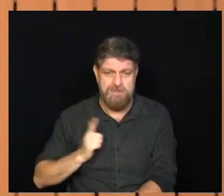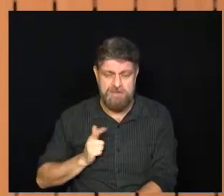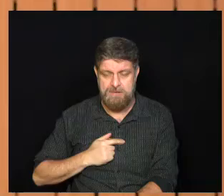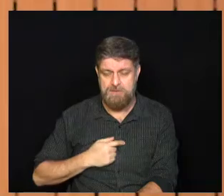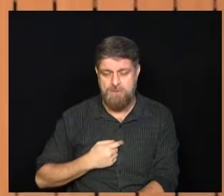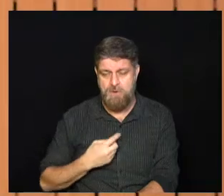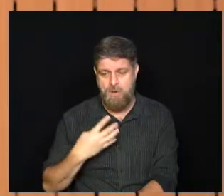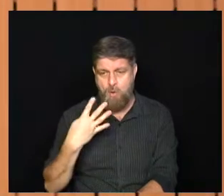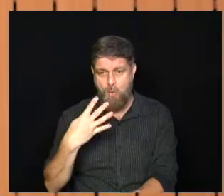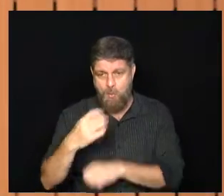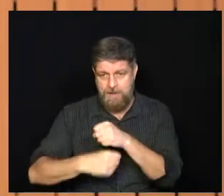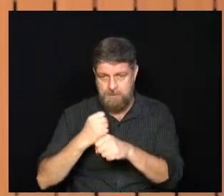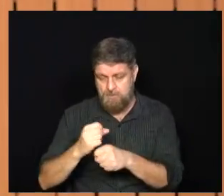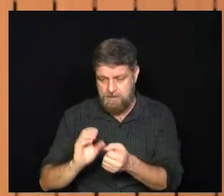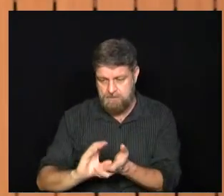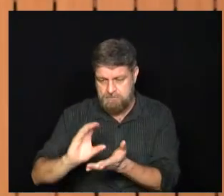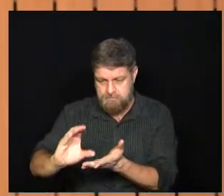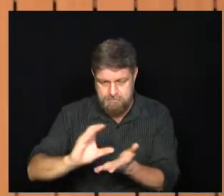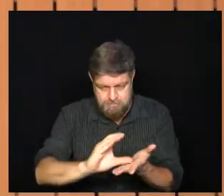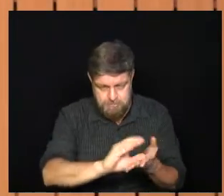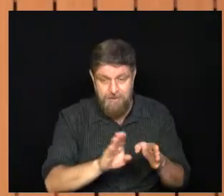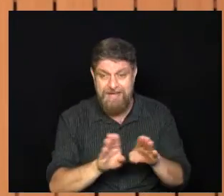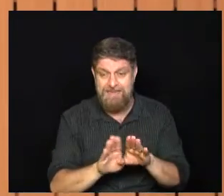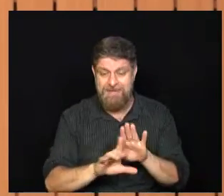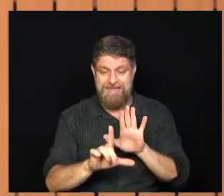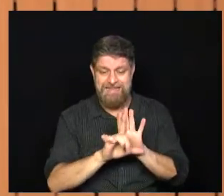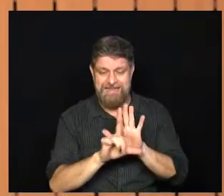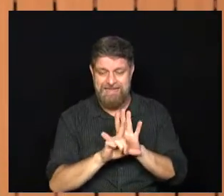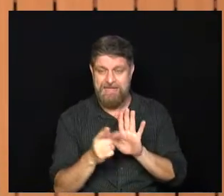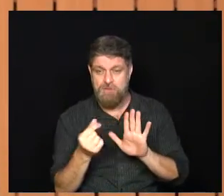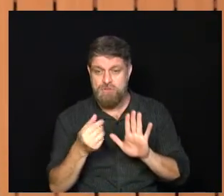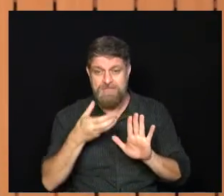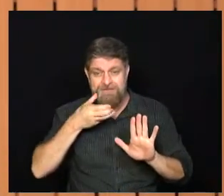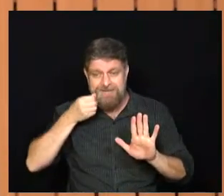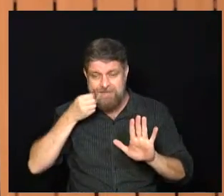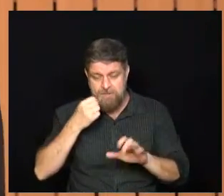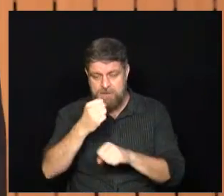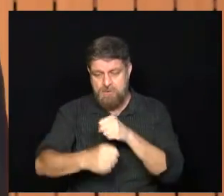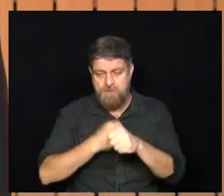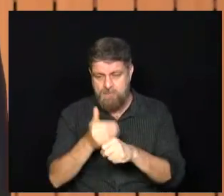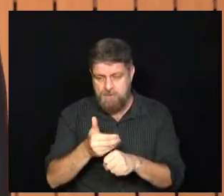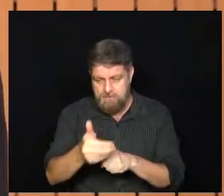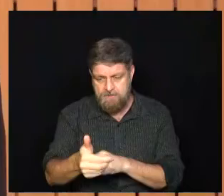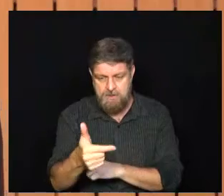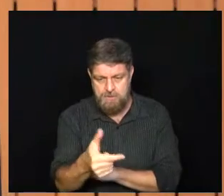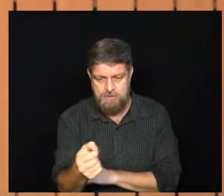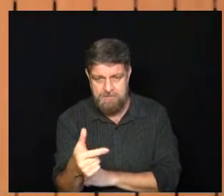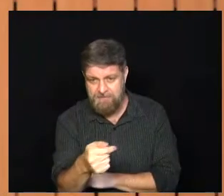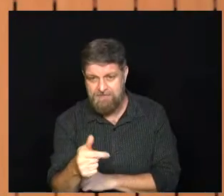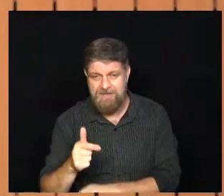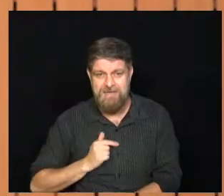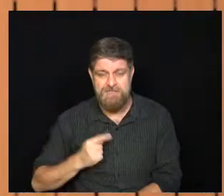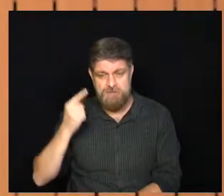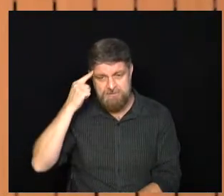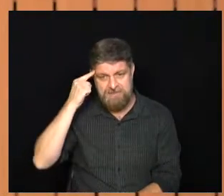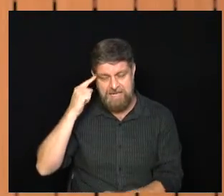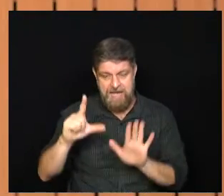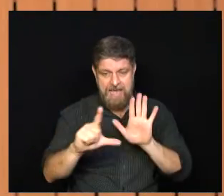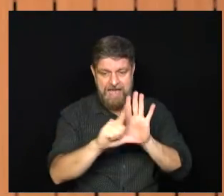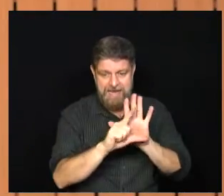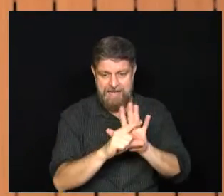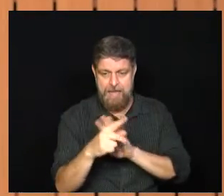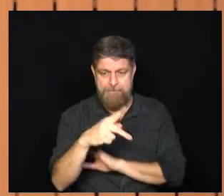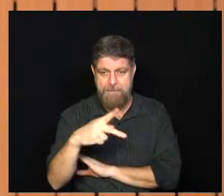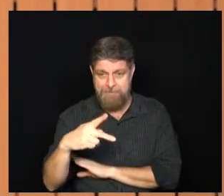PPA quanto na Lei Orçamentária Anual, né? É claro que a Lei Orçamentária Anual é um quarto do PPA, é um desdobramento do